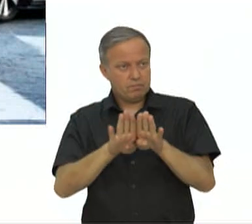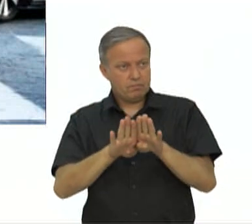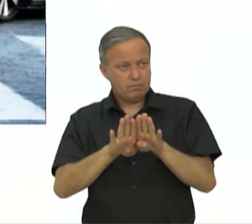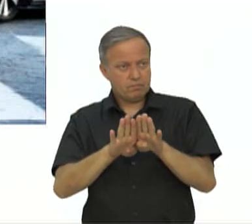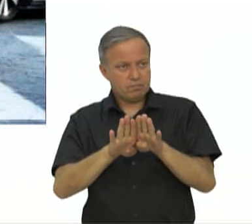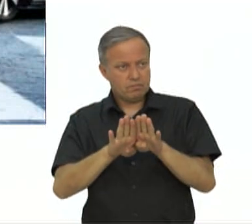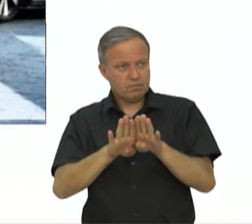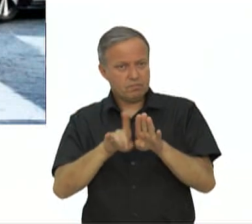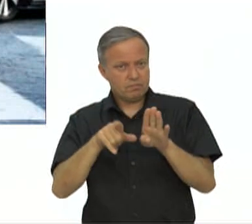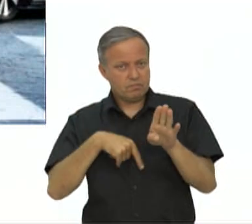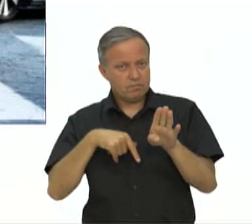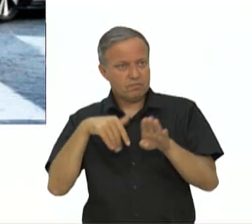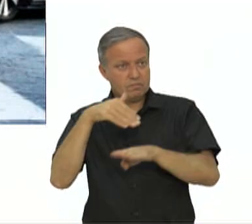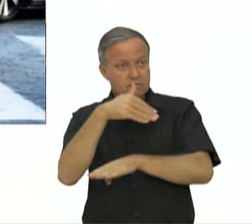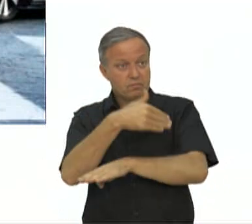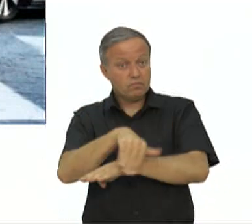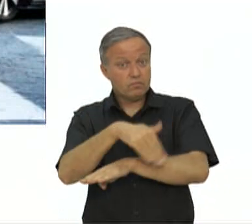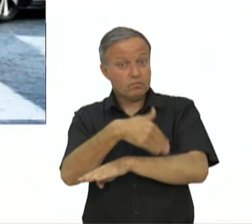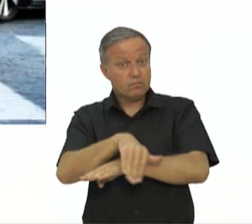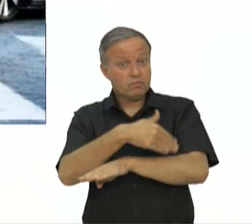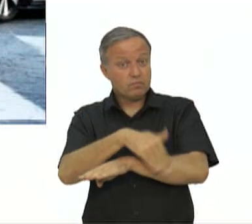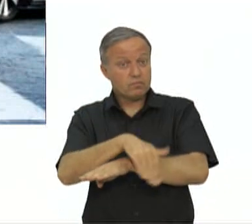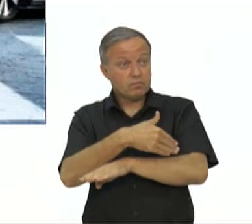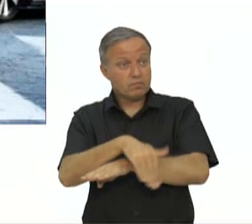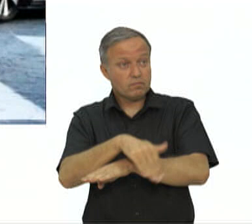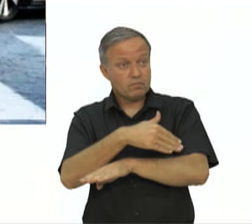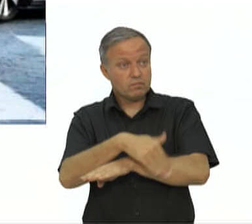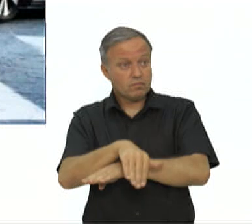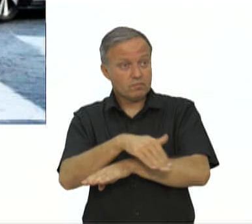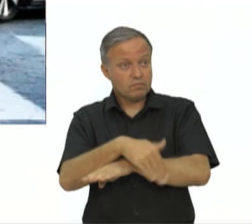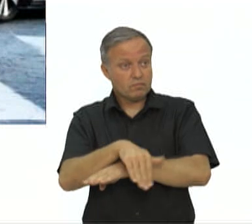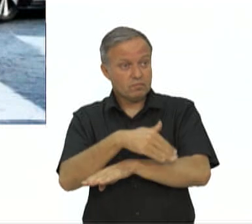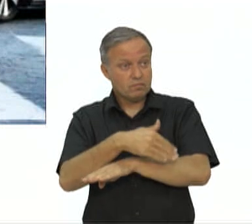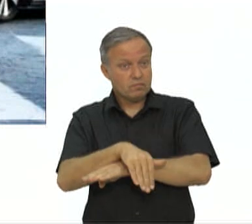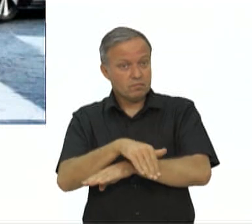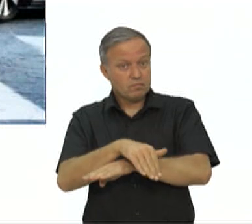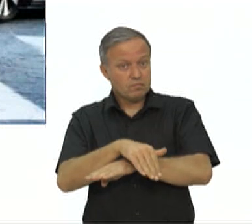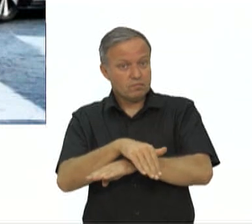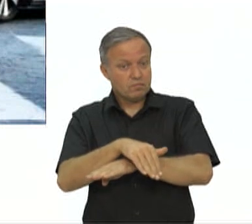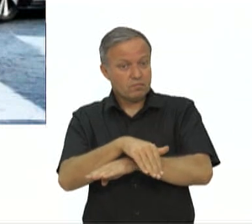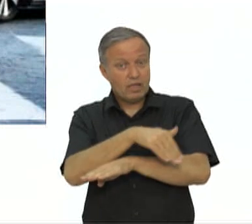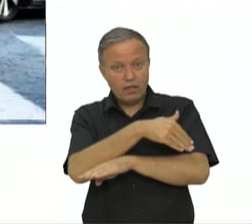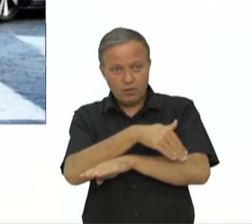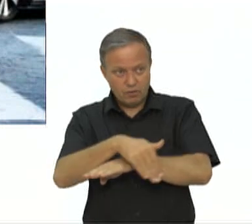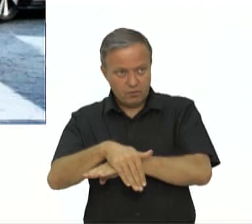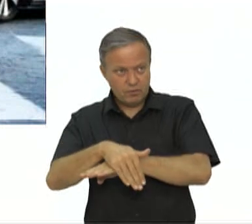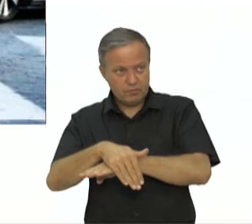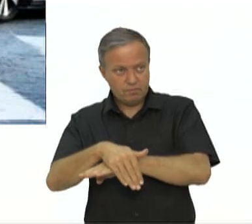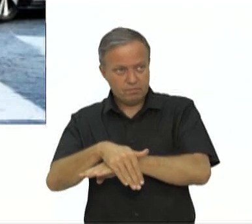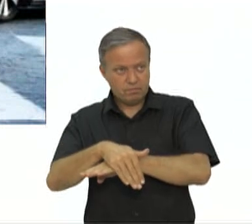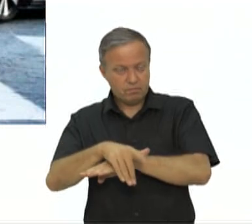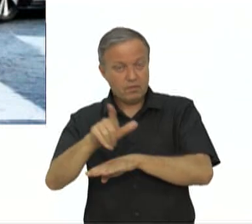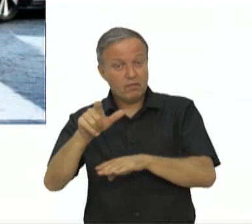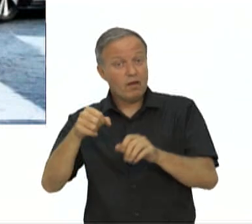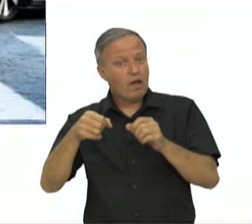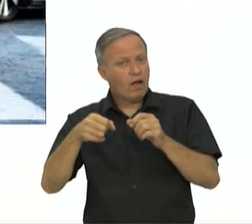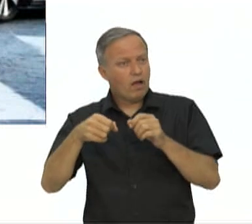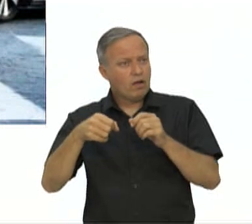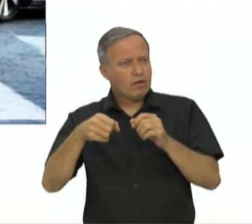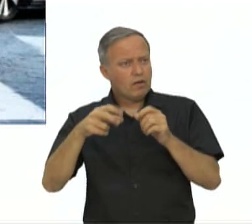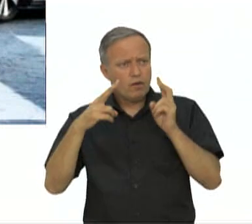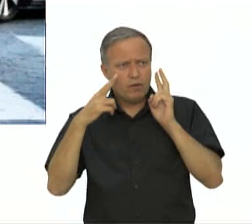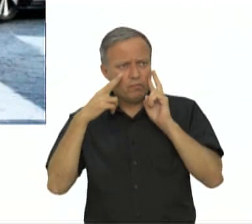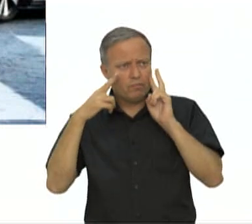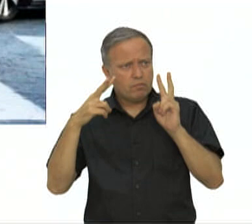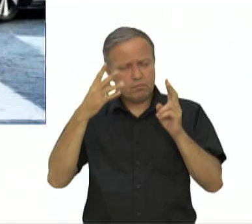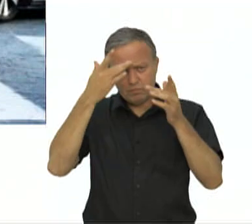uma performance feita em ambiente público, na rua. Estão em cima de uma faixa de segurança, certo? Fazendo a sua performance. Isso